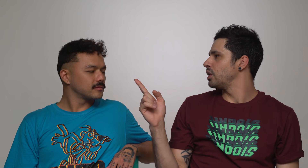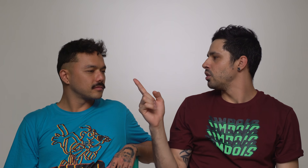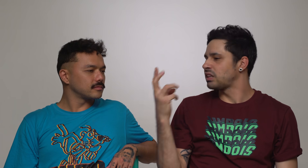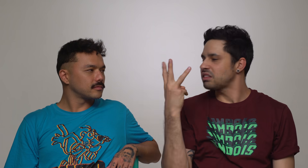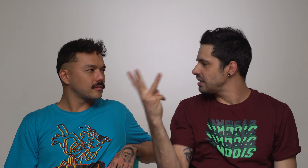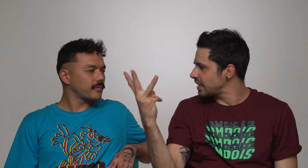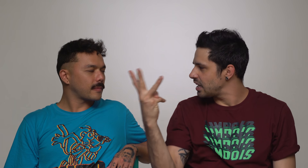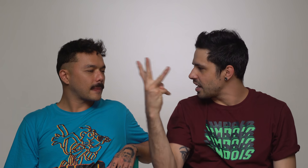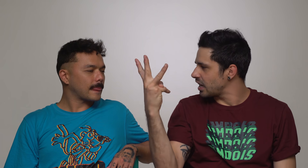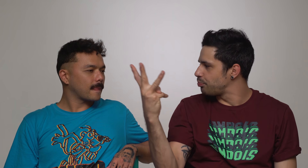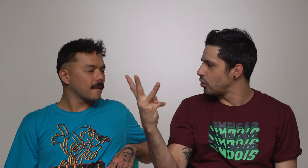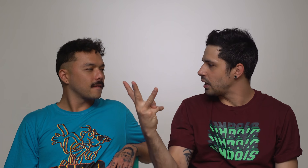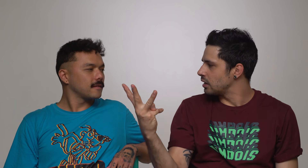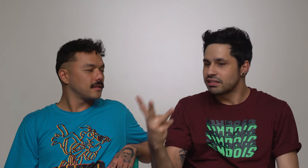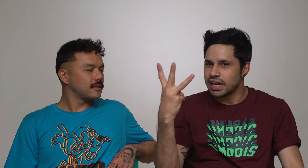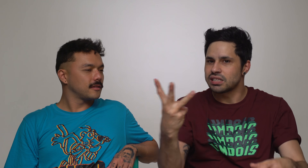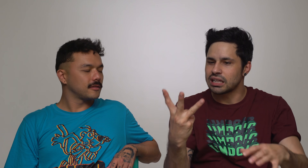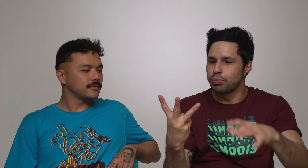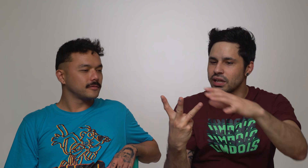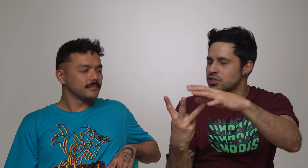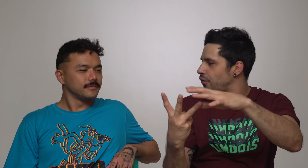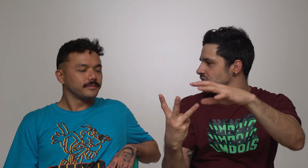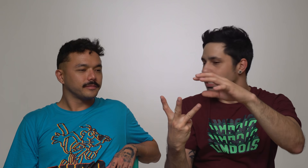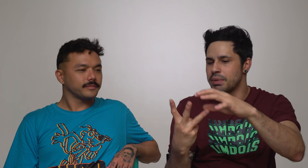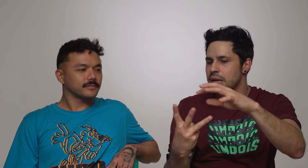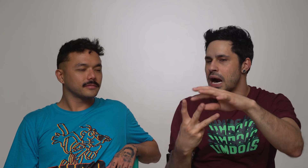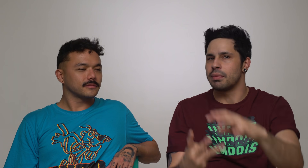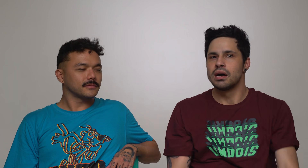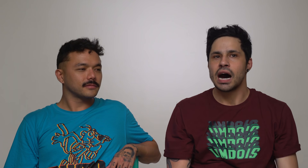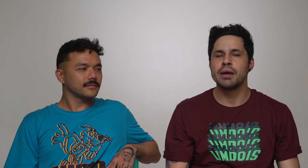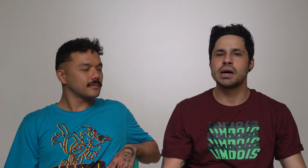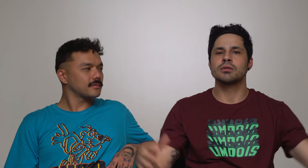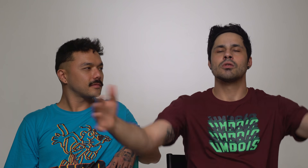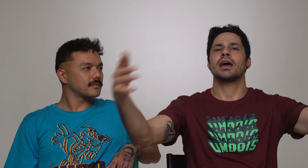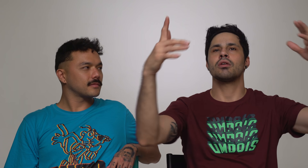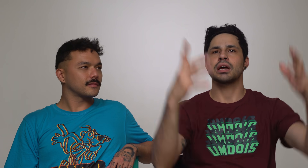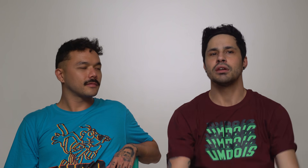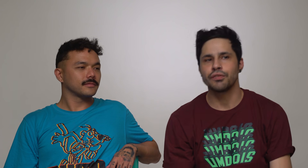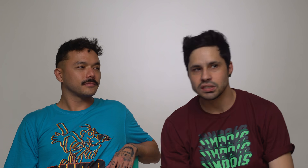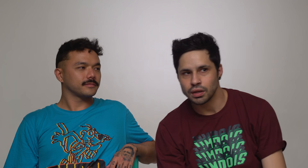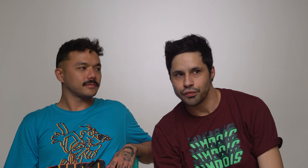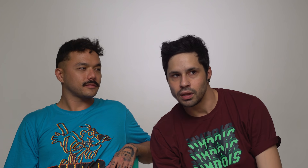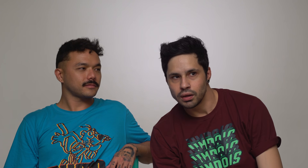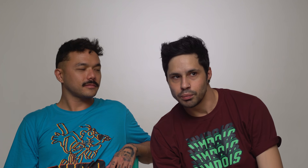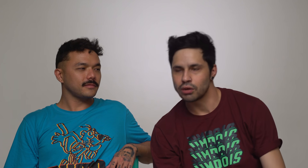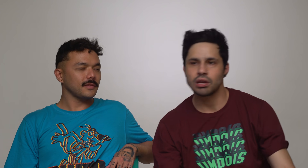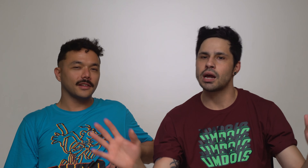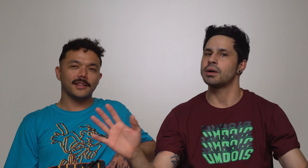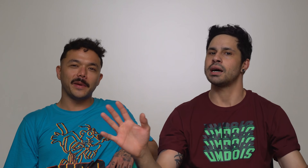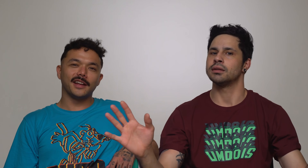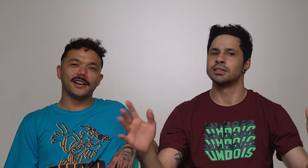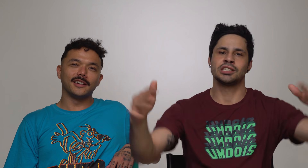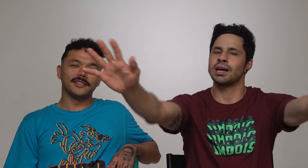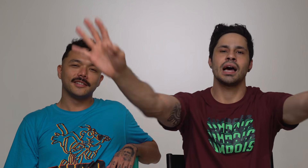fazer seu cabelo. E tem três cadeiras naquela porra lá. Aí três filha da puta resolve fazer o cabelo e barba. Aí, mano, o cara corta o cabelo e você fica assim, ó, na fila. Porque não